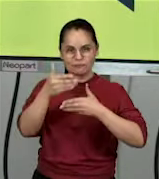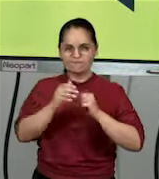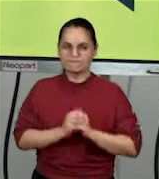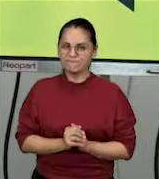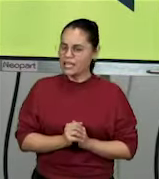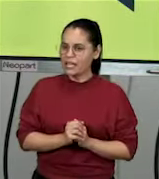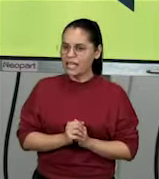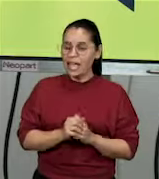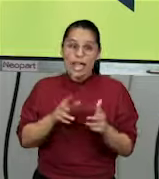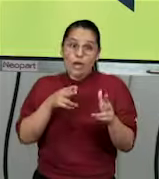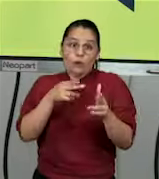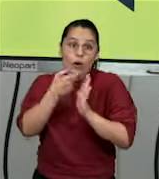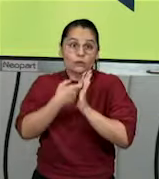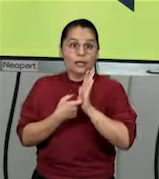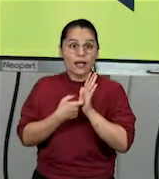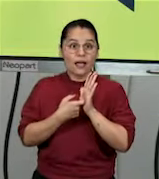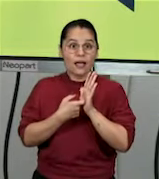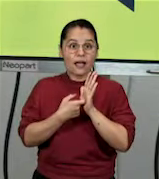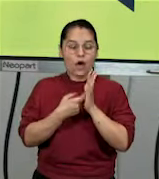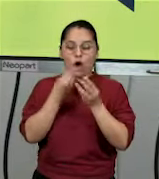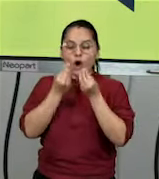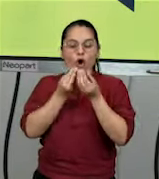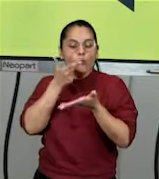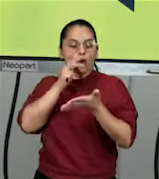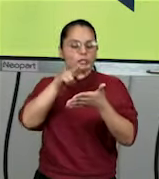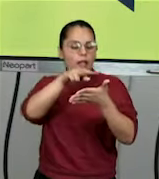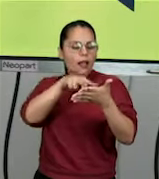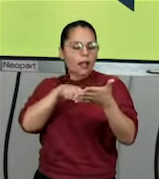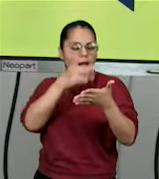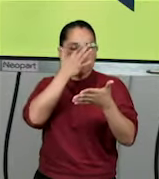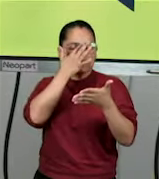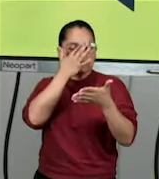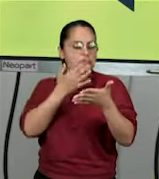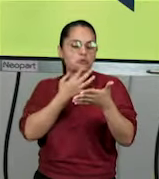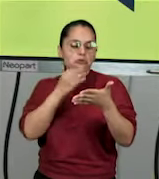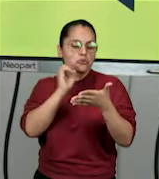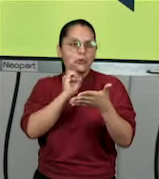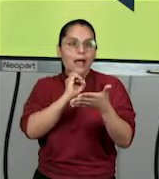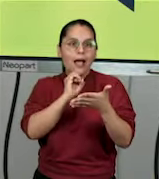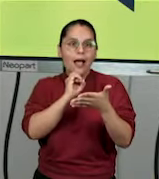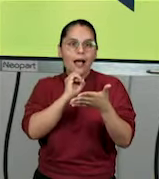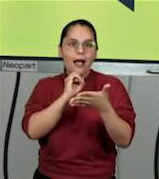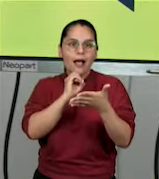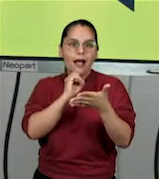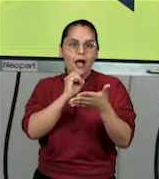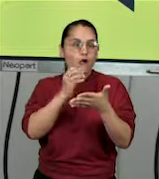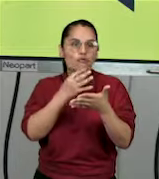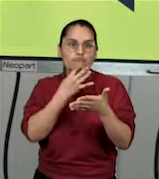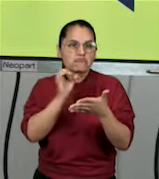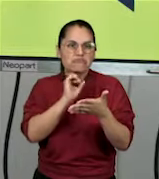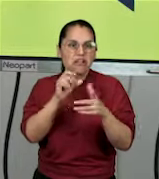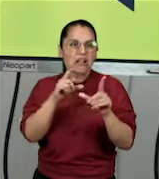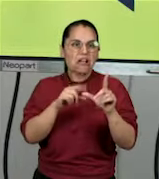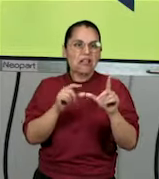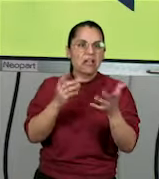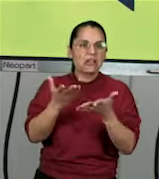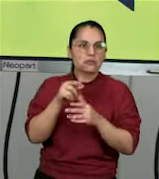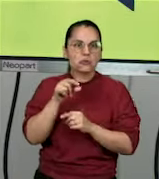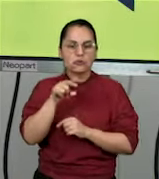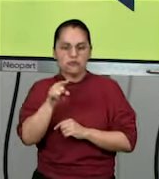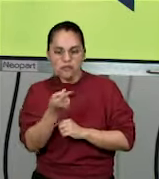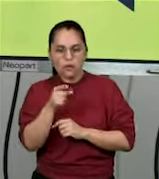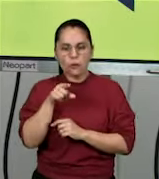coisa de um texto. Como é que eu vou conseguir ler um texto se eu não conheço os elementos do texto? Eu não conheço a letra, eu não conheço um ponto.